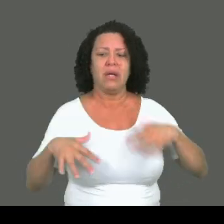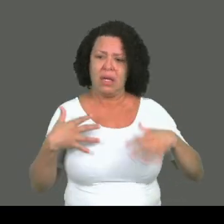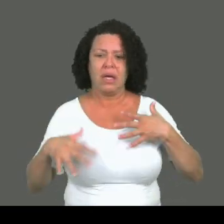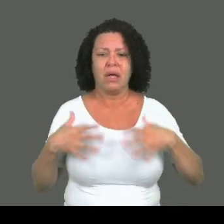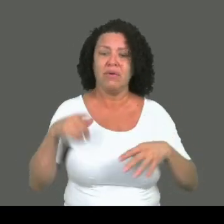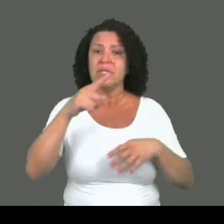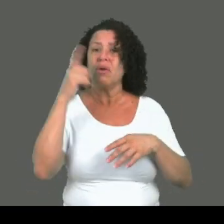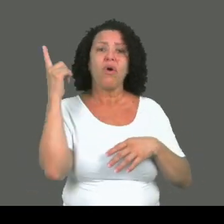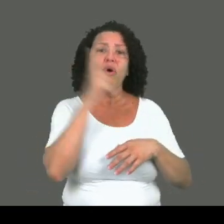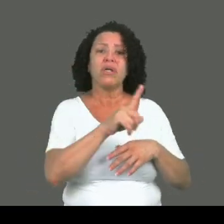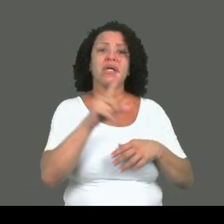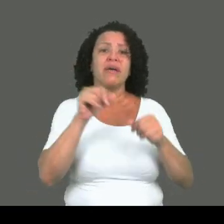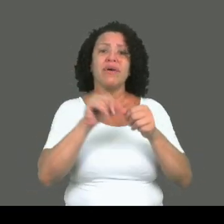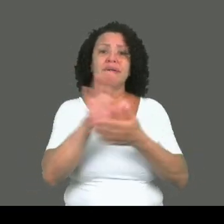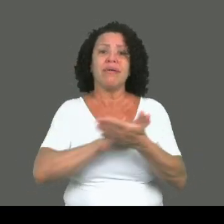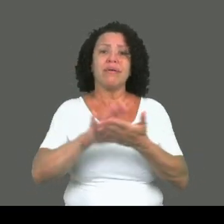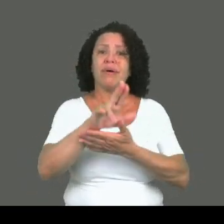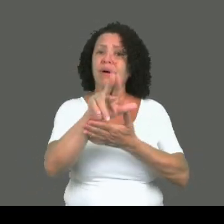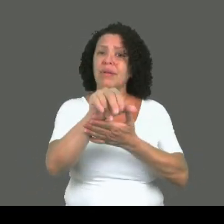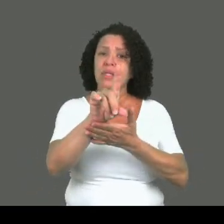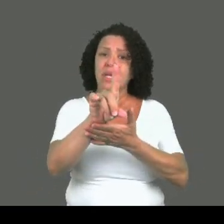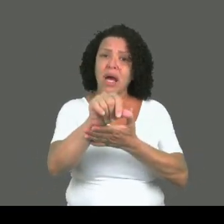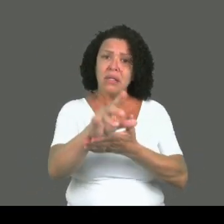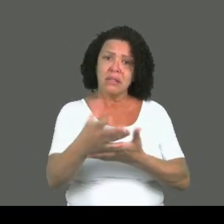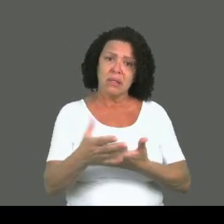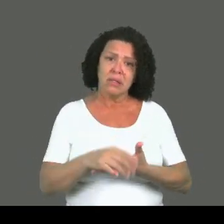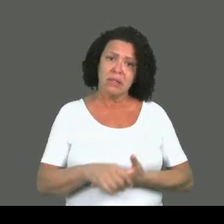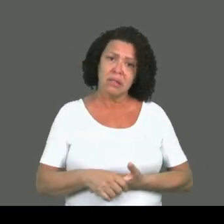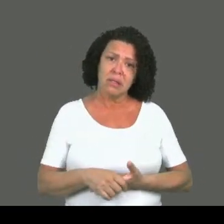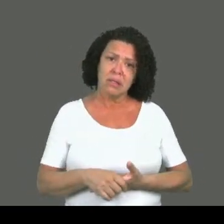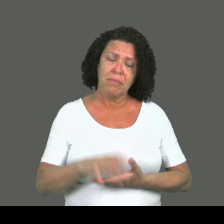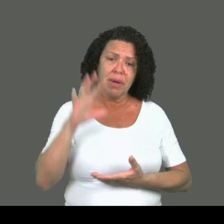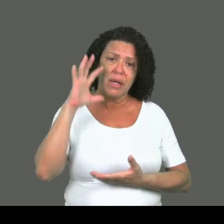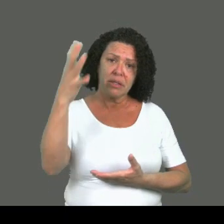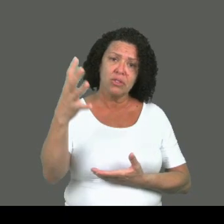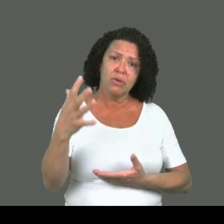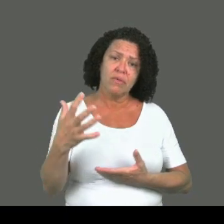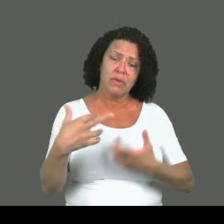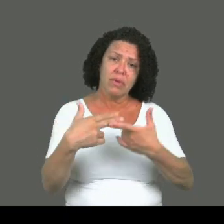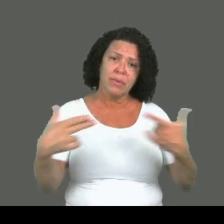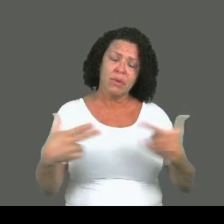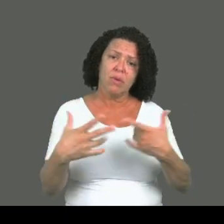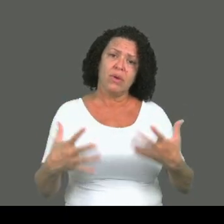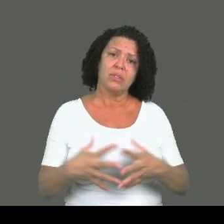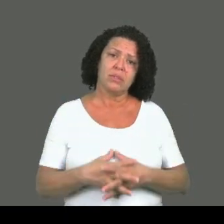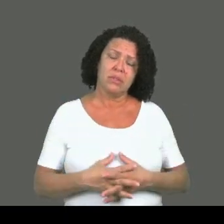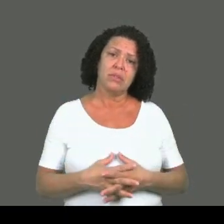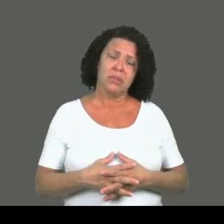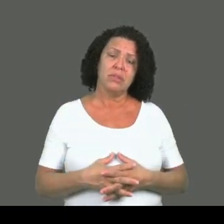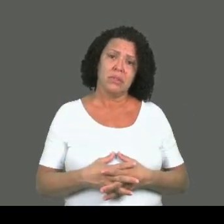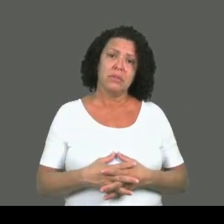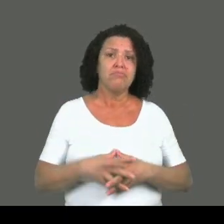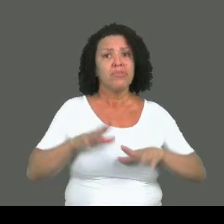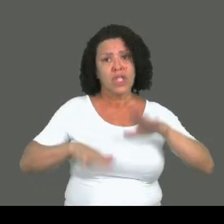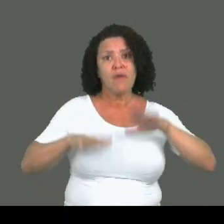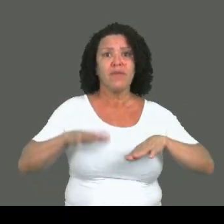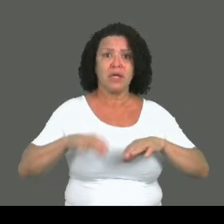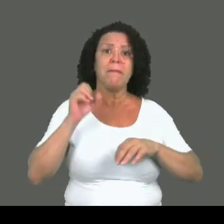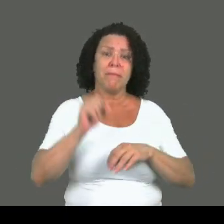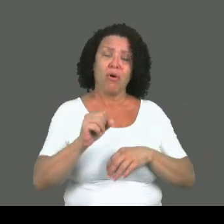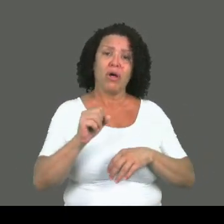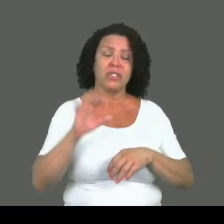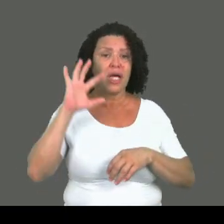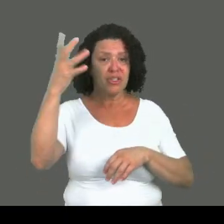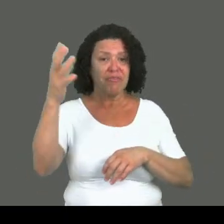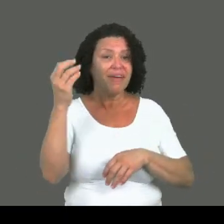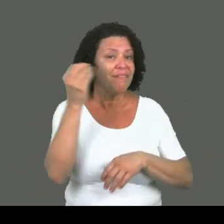gente não consegue tomar atitude. E a gente não consegue tomar atitude para resolver algo que talvez pudesse ser resolvido